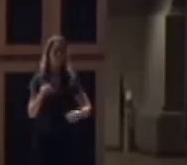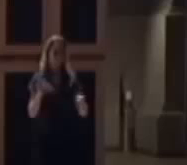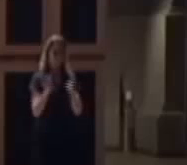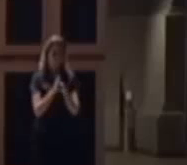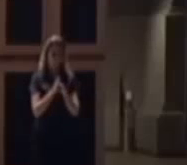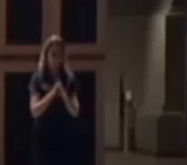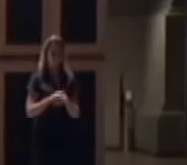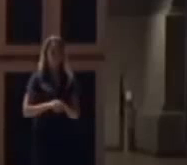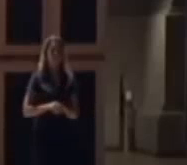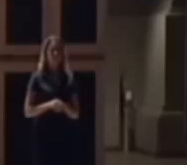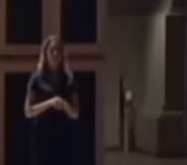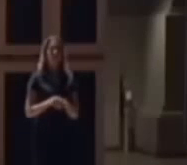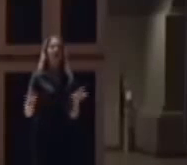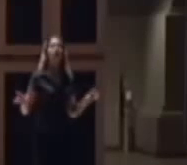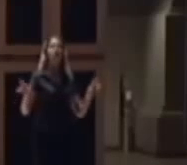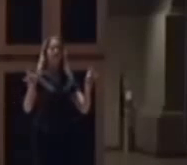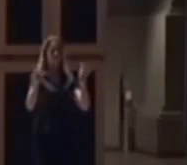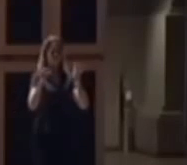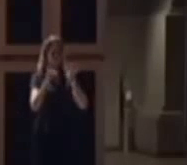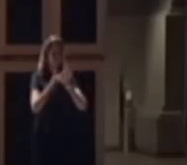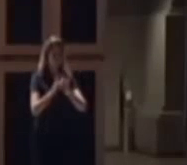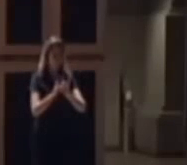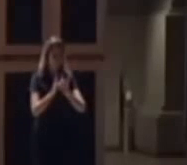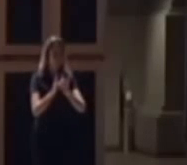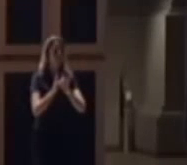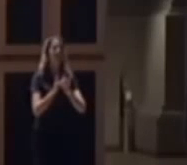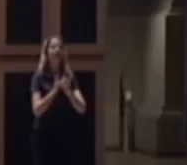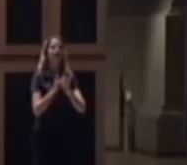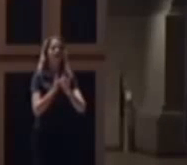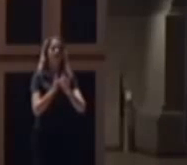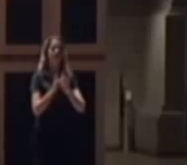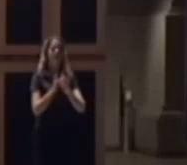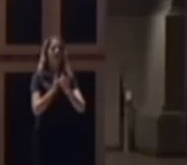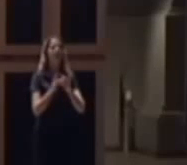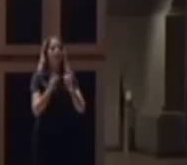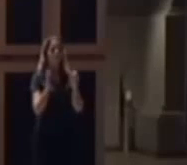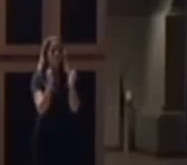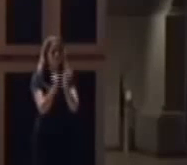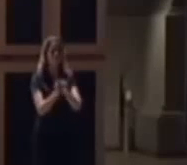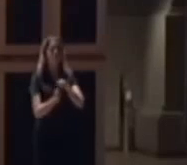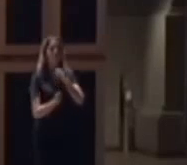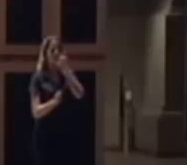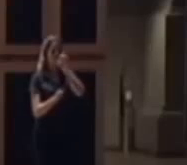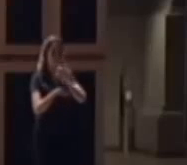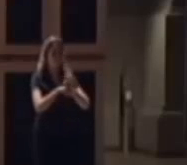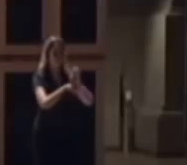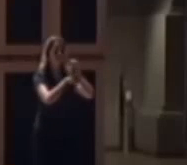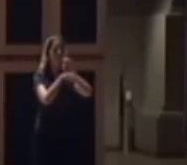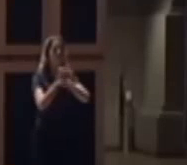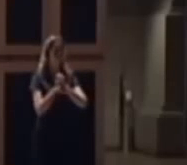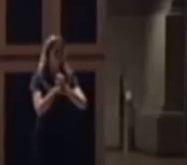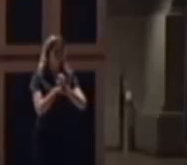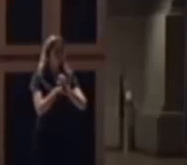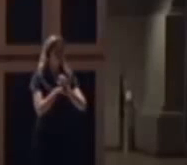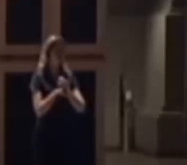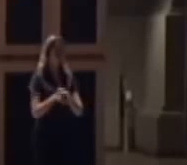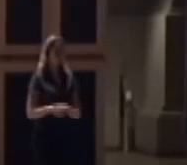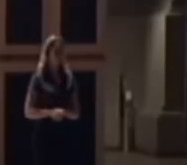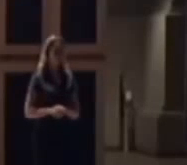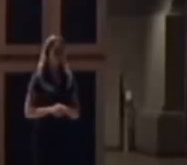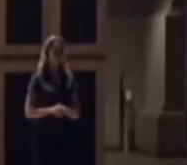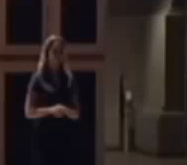na relação e a parceria com o Estado, por meio do termo de parceria, ela se dá para as atividades de interesse público.